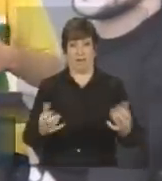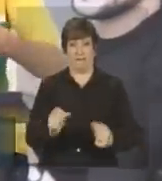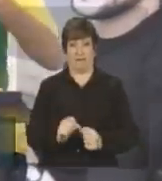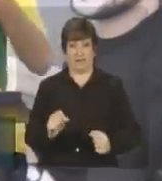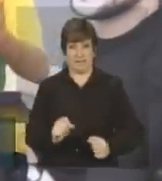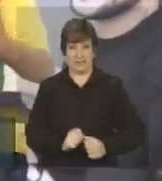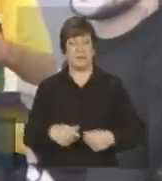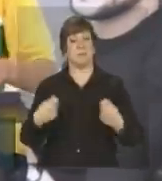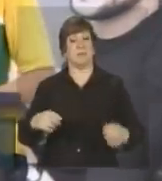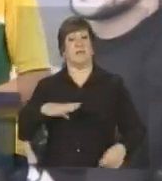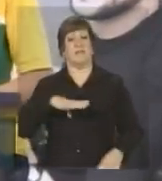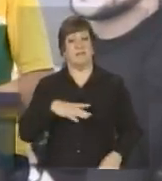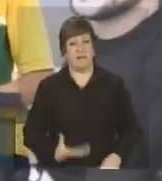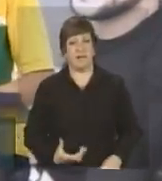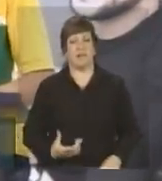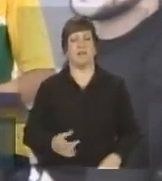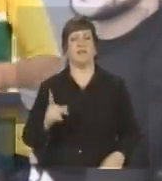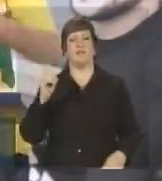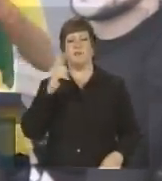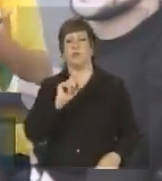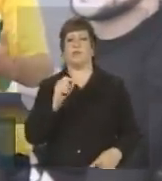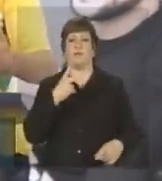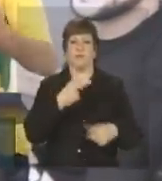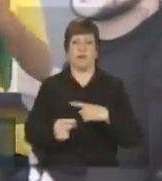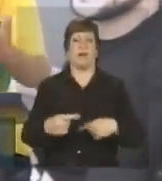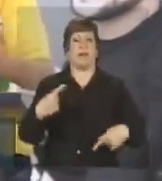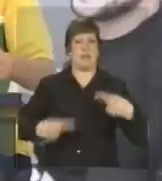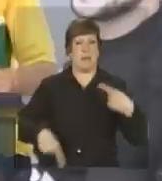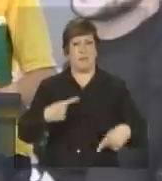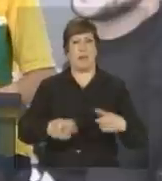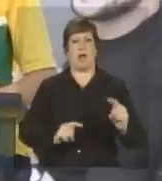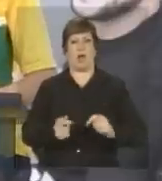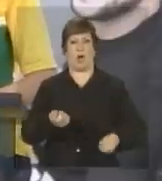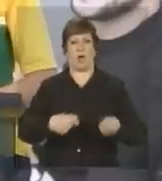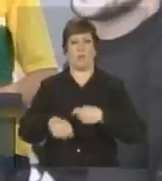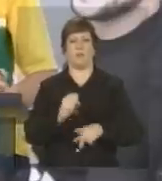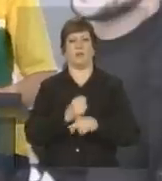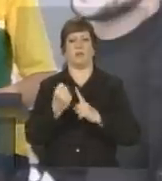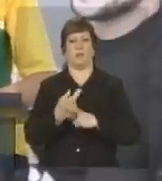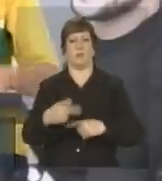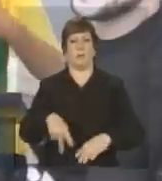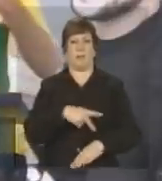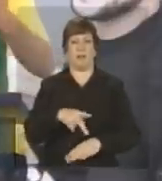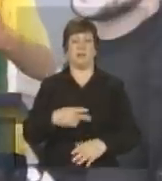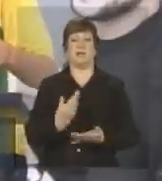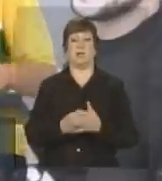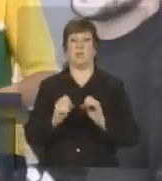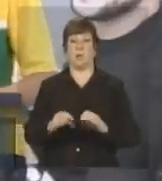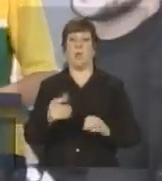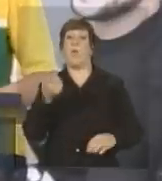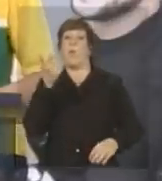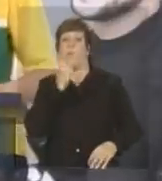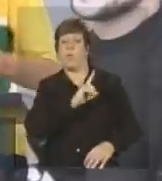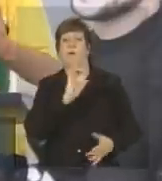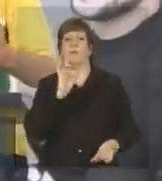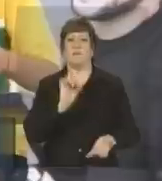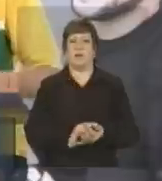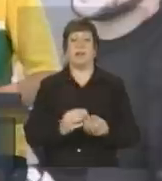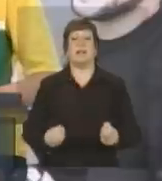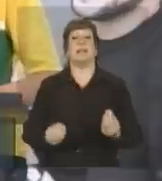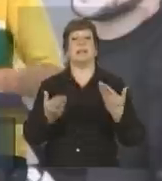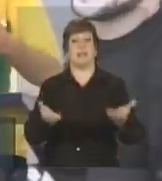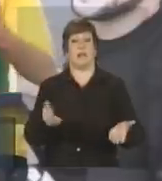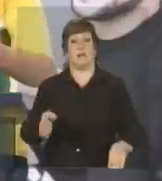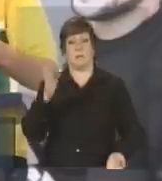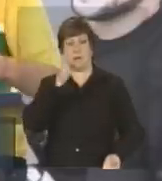exige um enfrentamento no debate econômico e social do nosso país para que a educação consiga, de fato, proporcionar ao